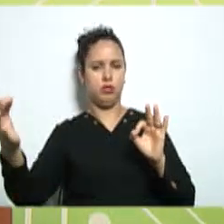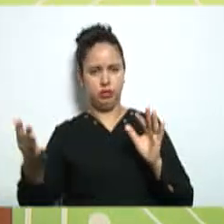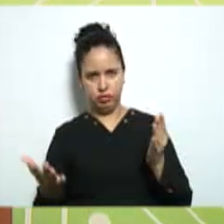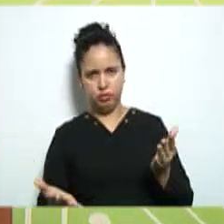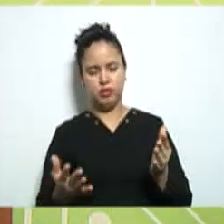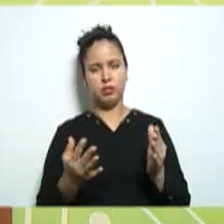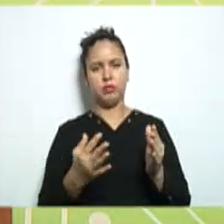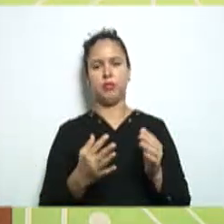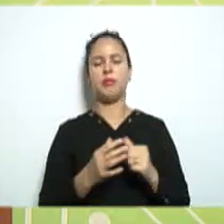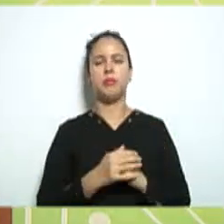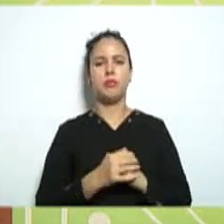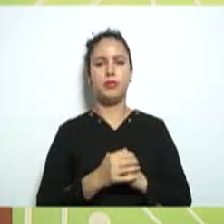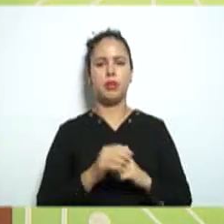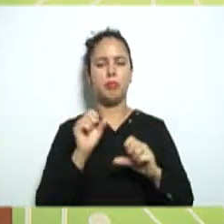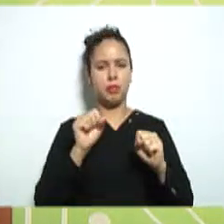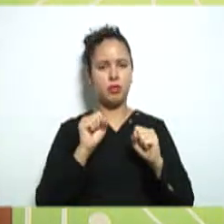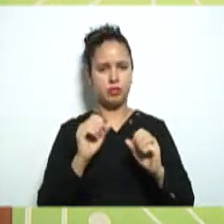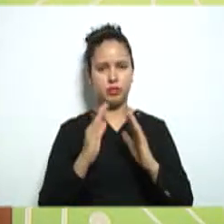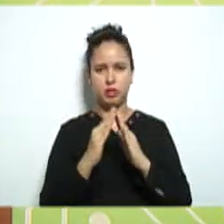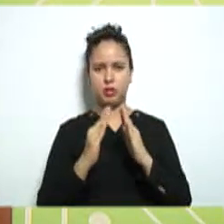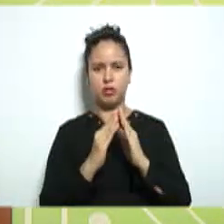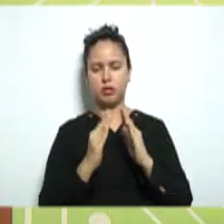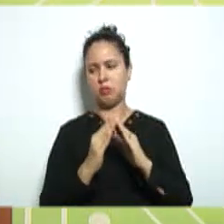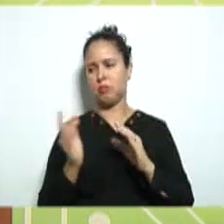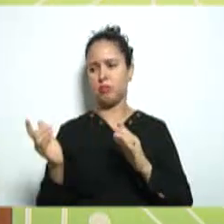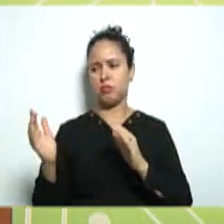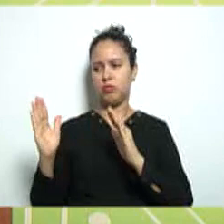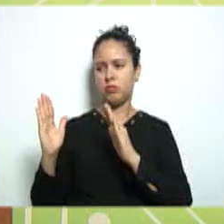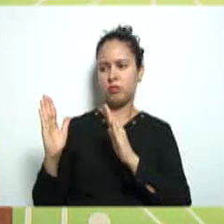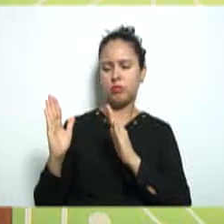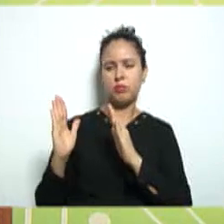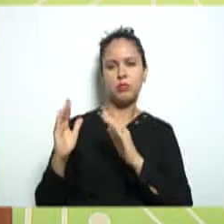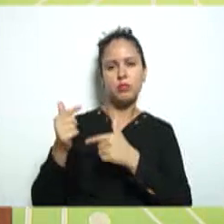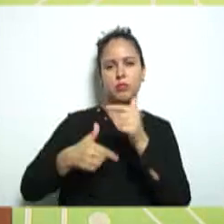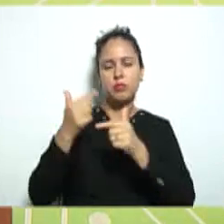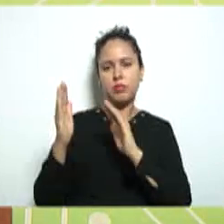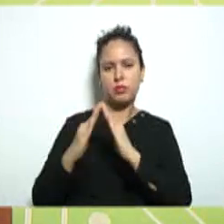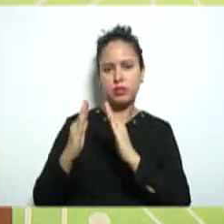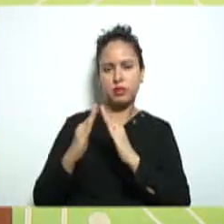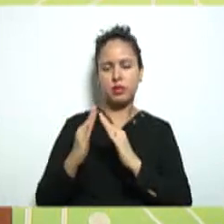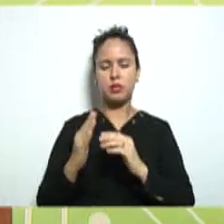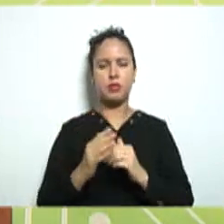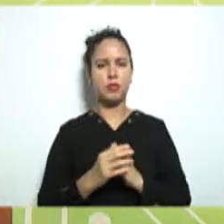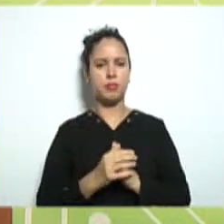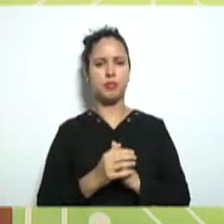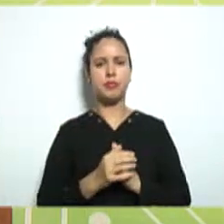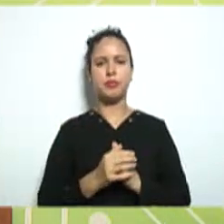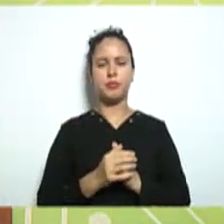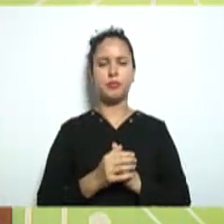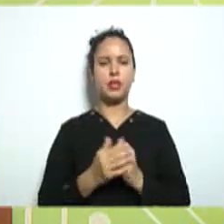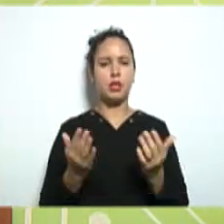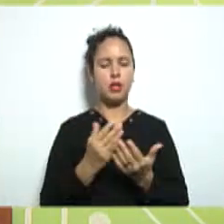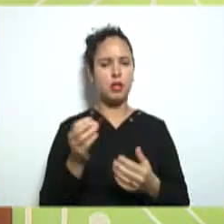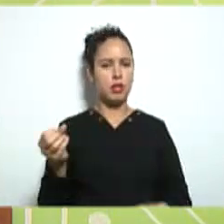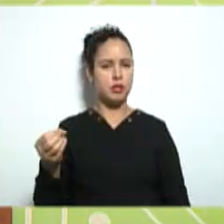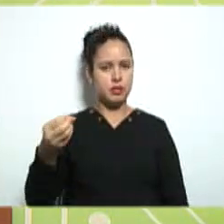da fábrica. Ele pode trabalhar dentro da sua casa. Inclusive, uma das novidades, né, que foi apontado como um